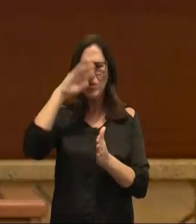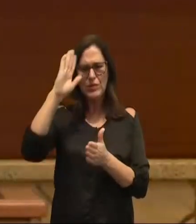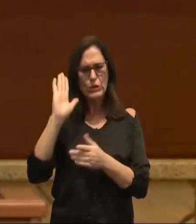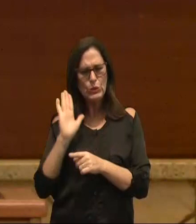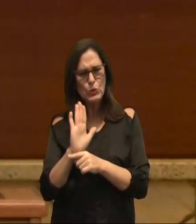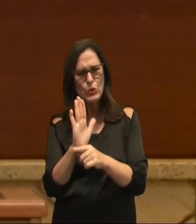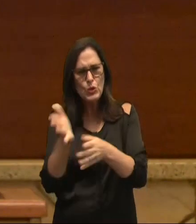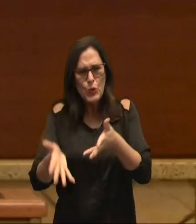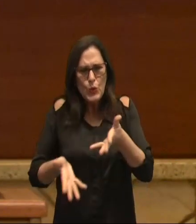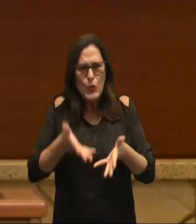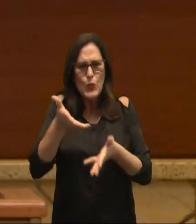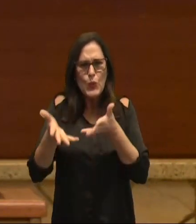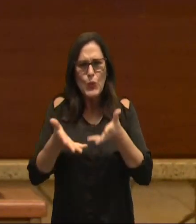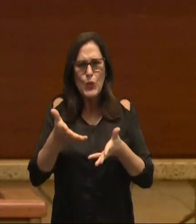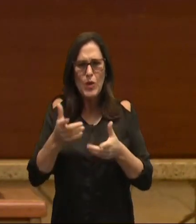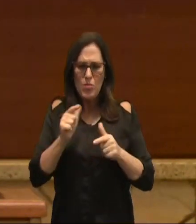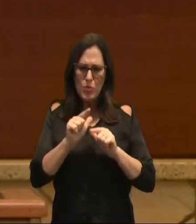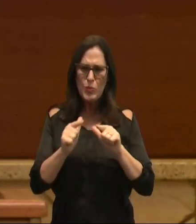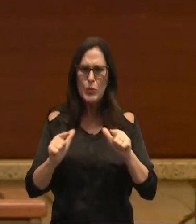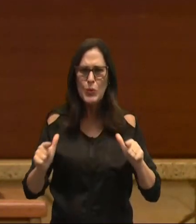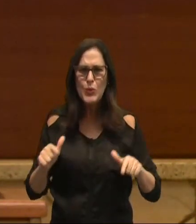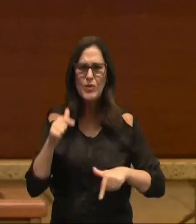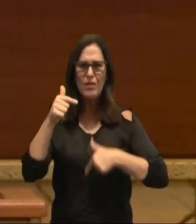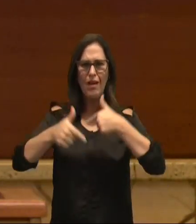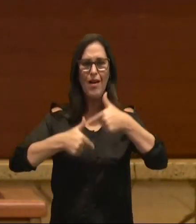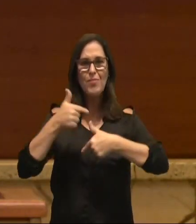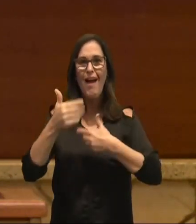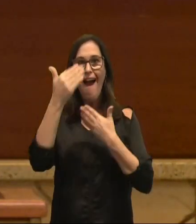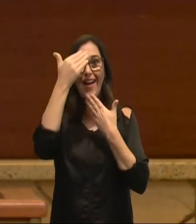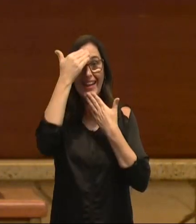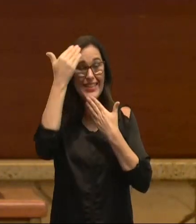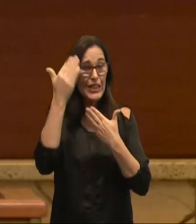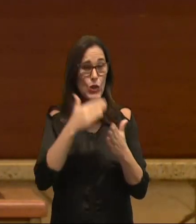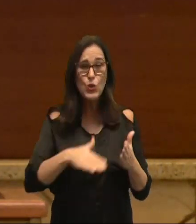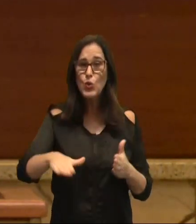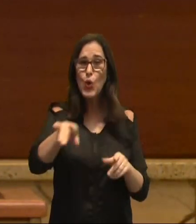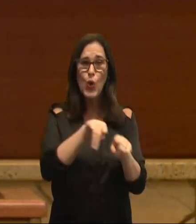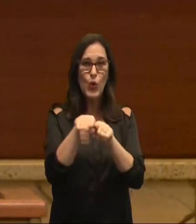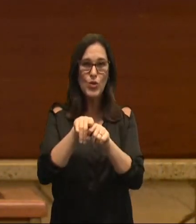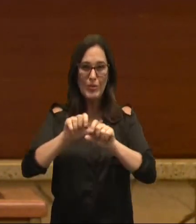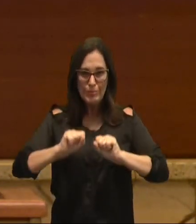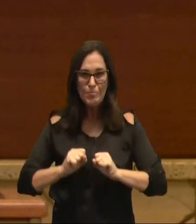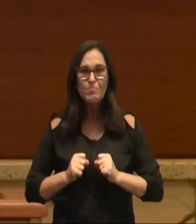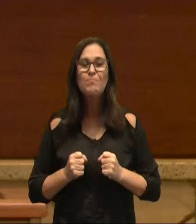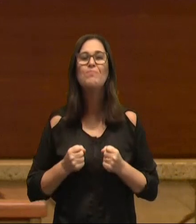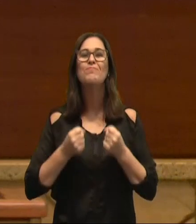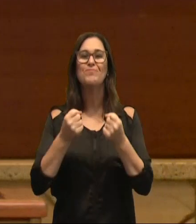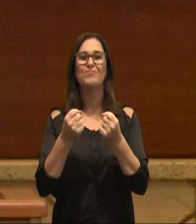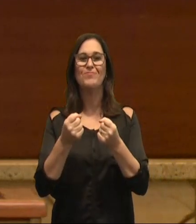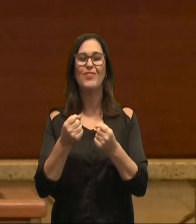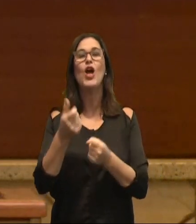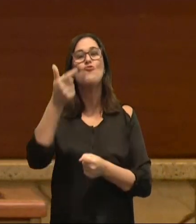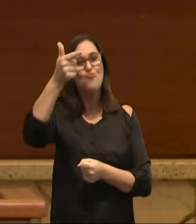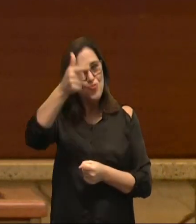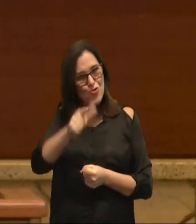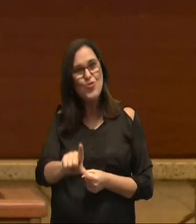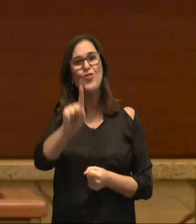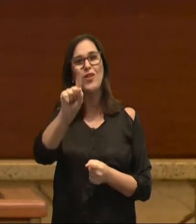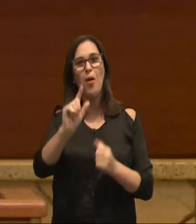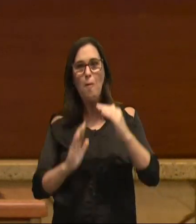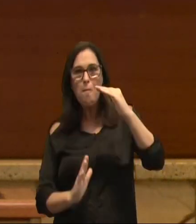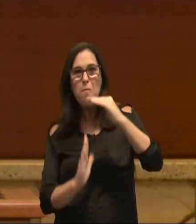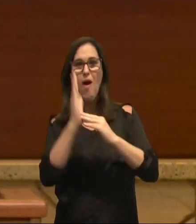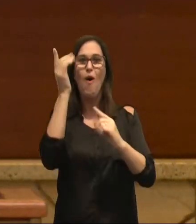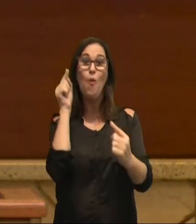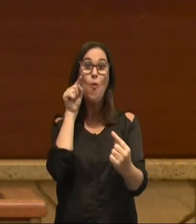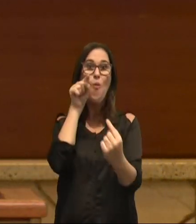para esta grandiosa obra. Nós queremos agradecer a todos os irmãos que não mediram esforços para que mais uma vez pudéssemos